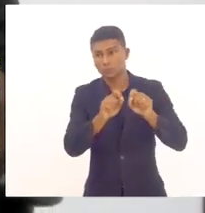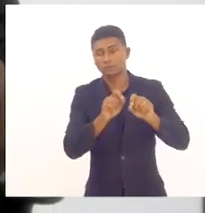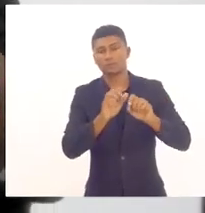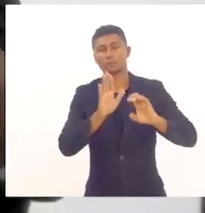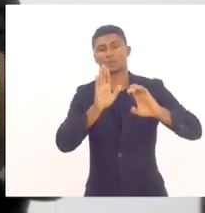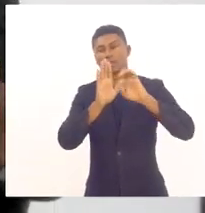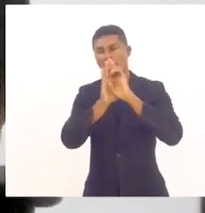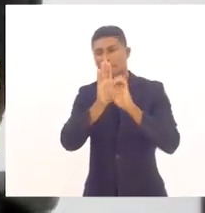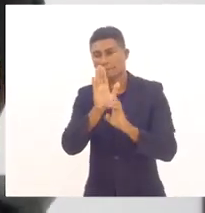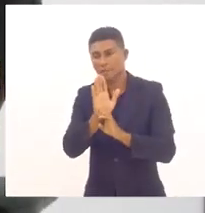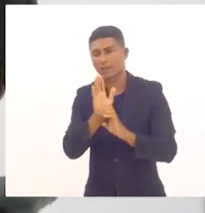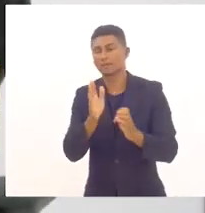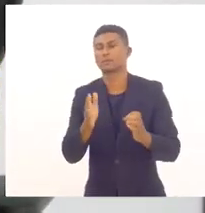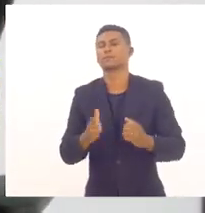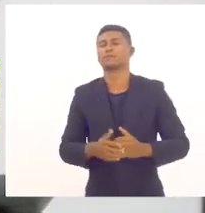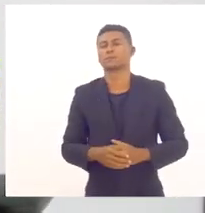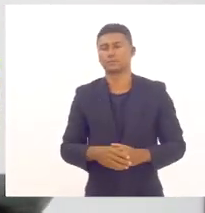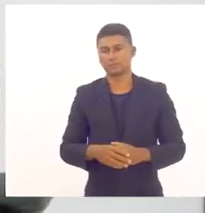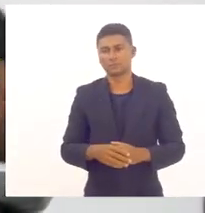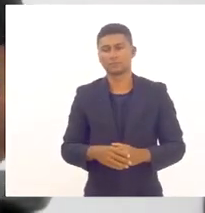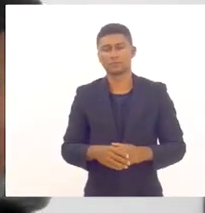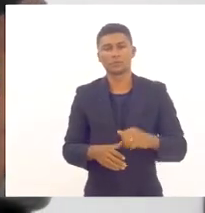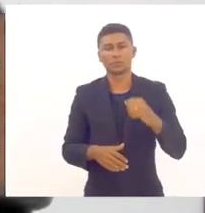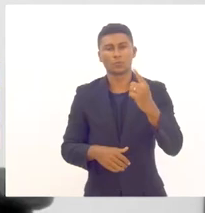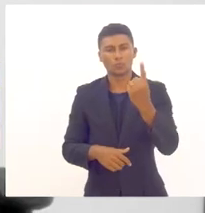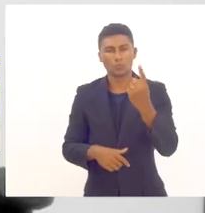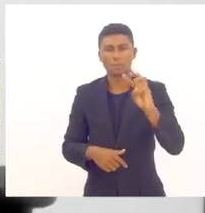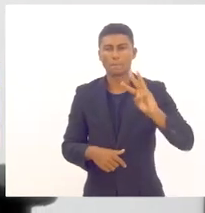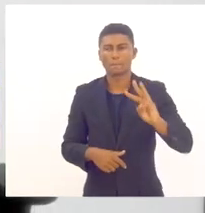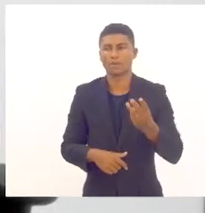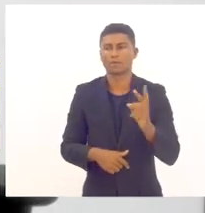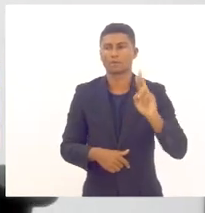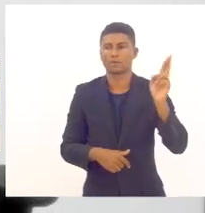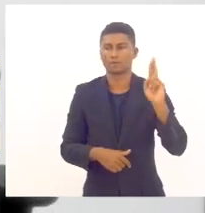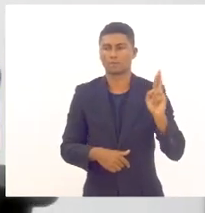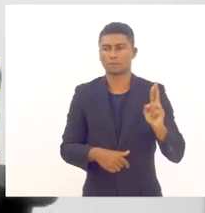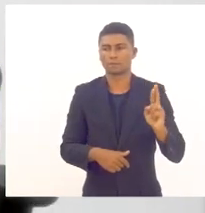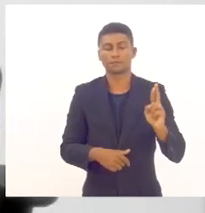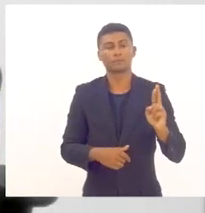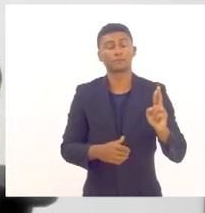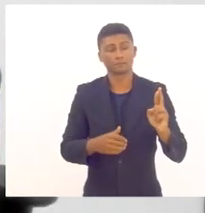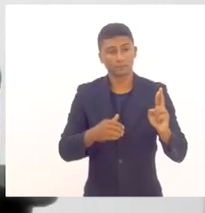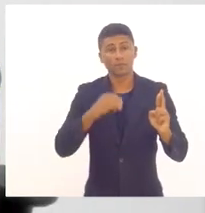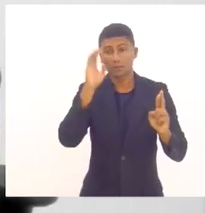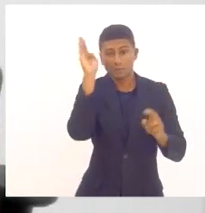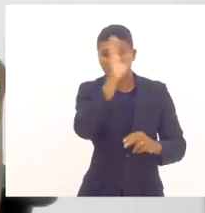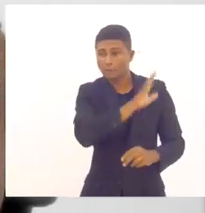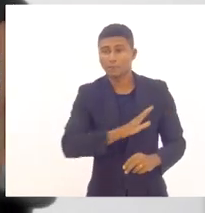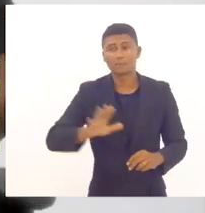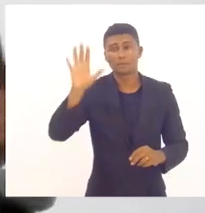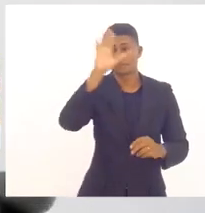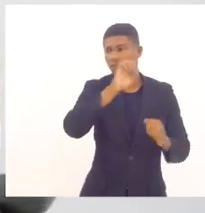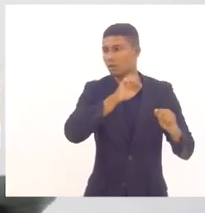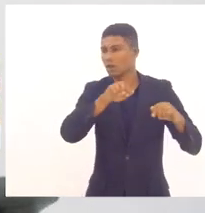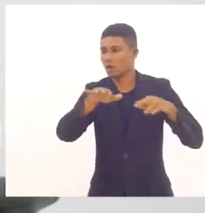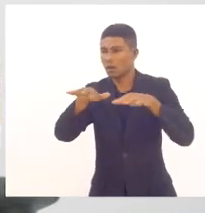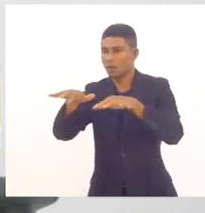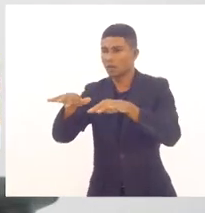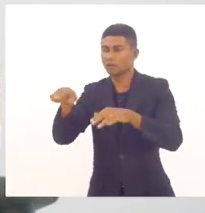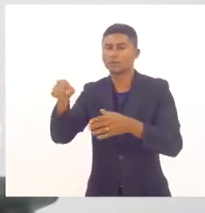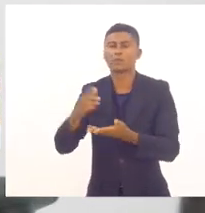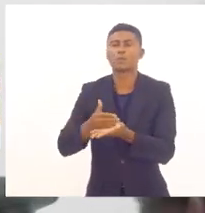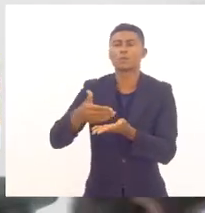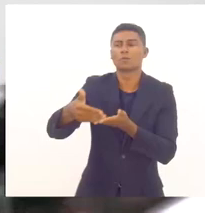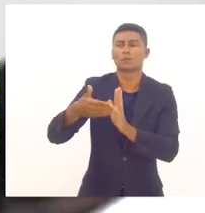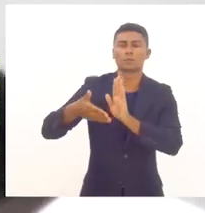disponibilizou também Lei Rouanet. R$ 1 milhão. O Brasil todo foi para lá. E ali se começa uma proposta